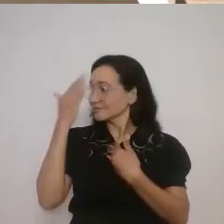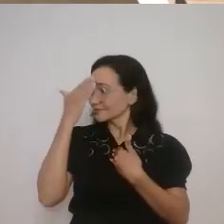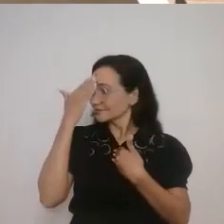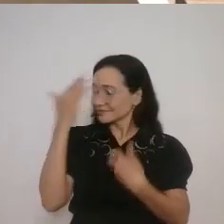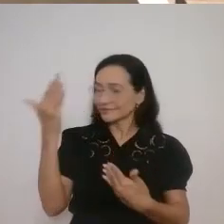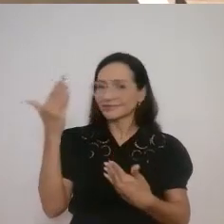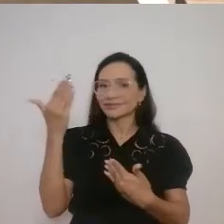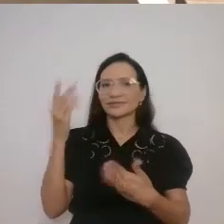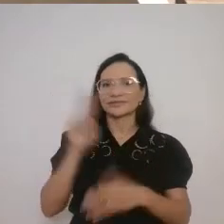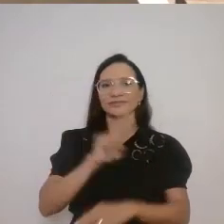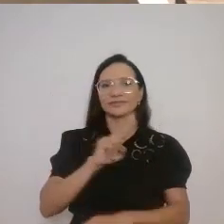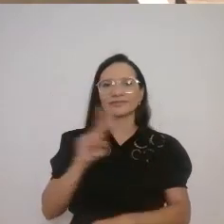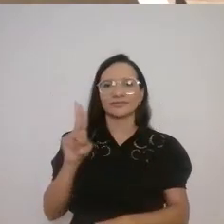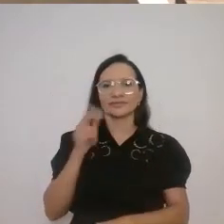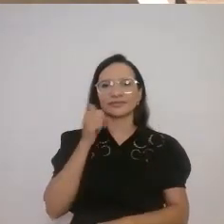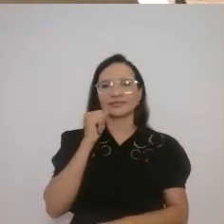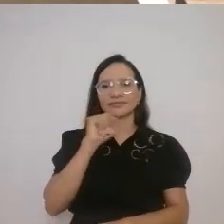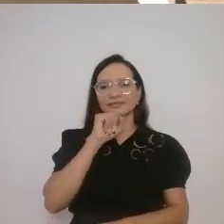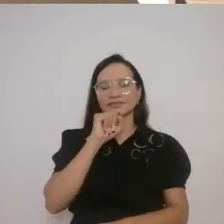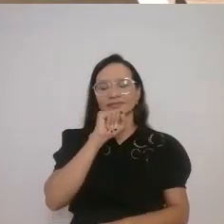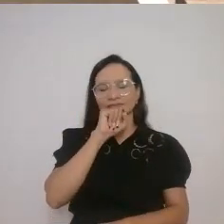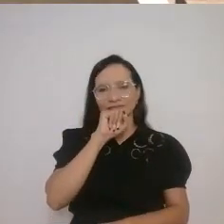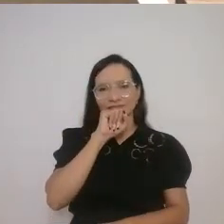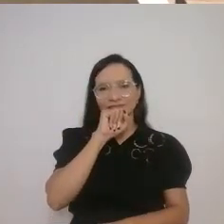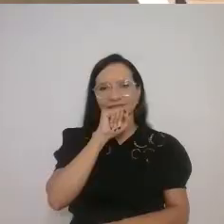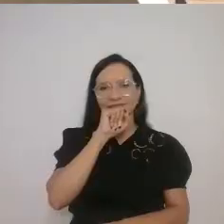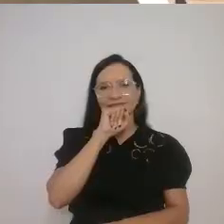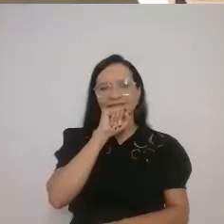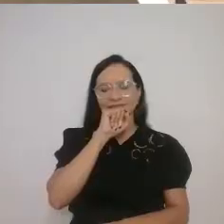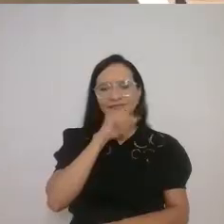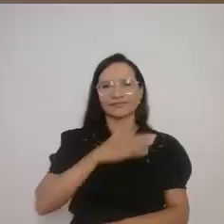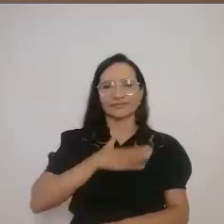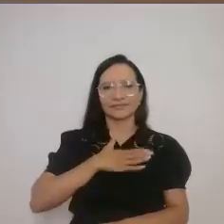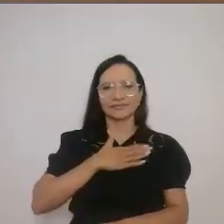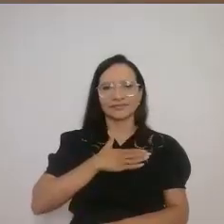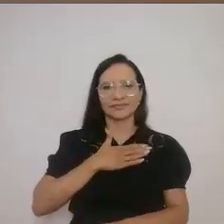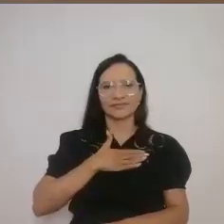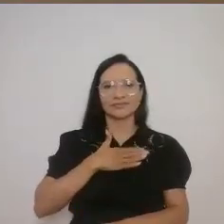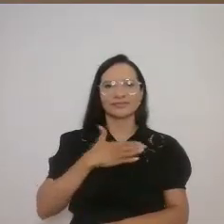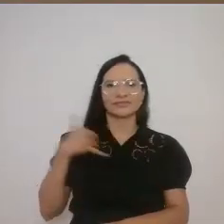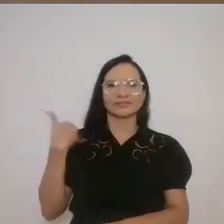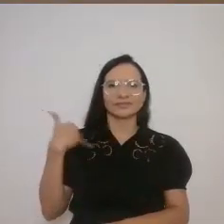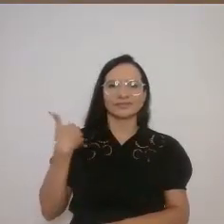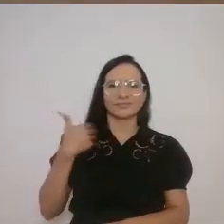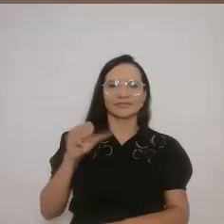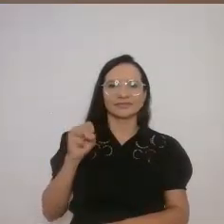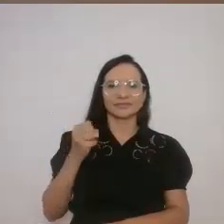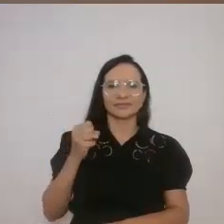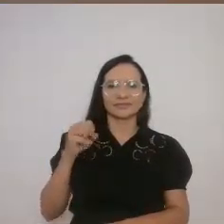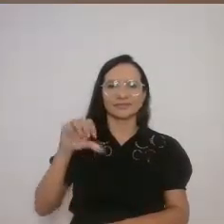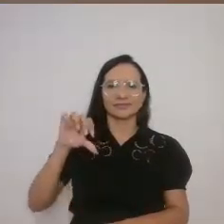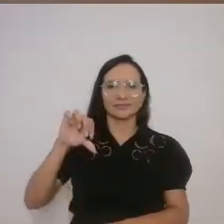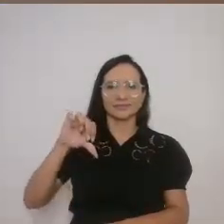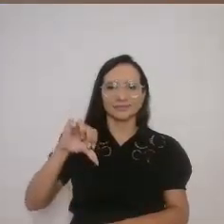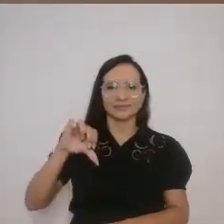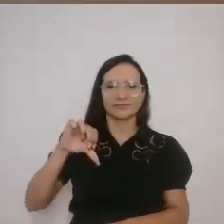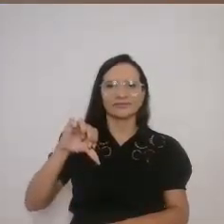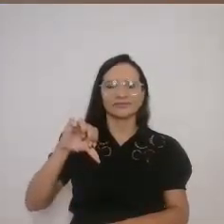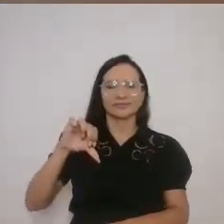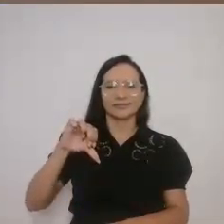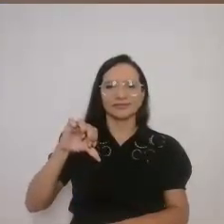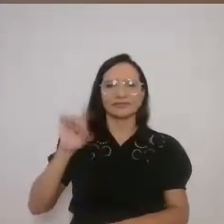pai. É uma felicidade tê-lo nessa situação com a idade de 89 anos. 89. Mas tá